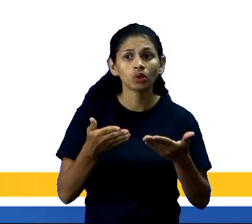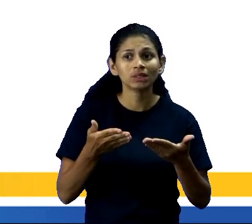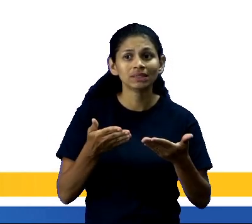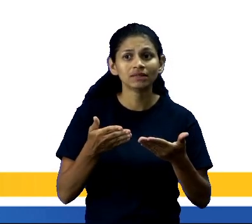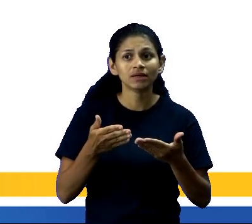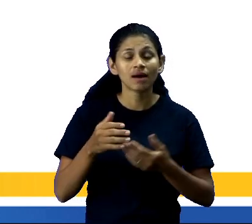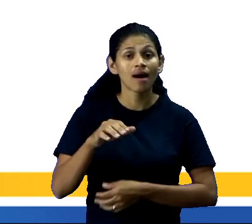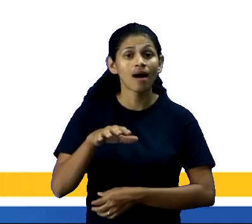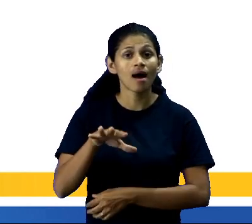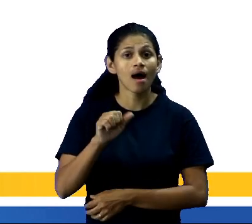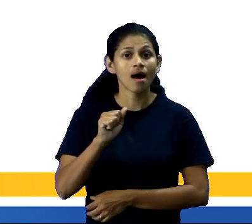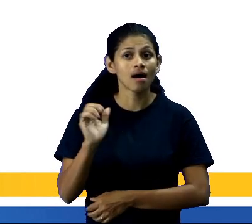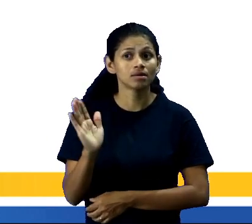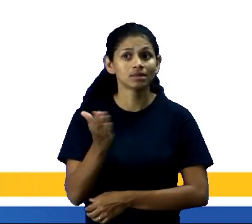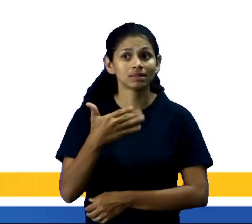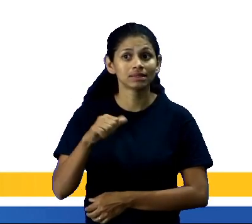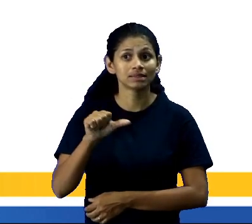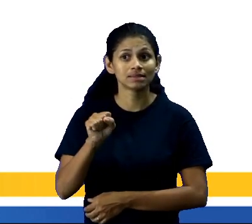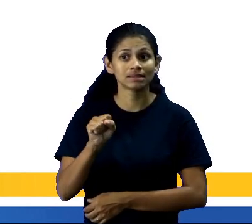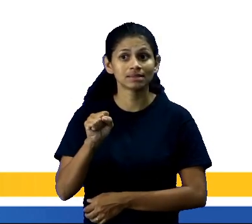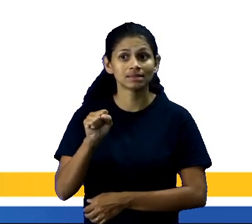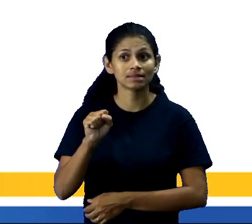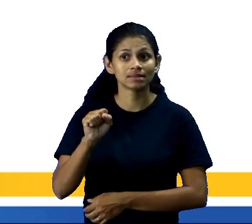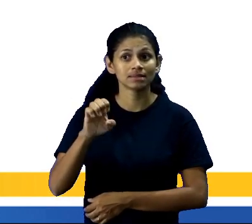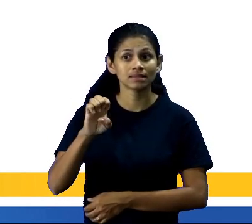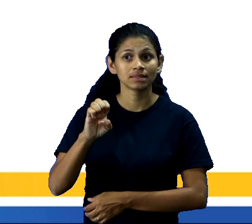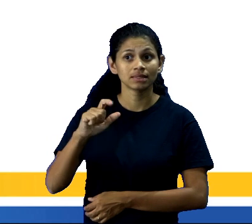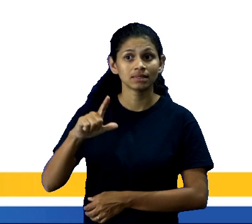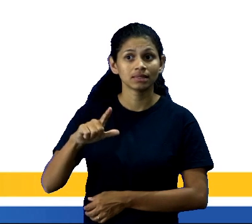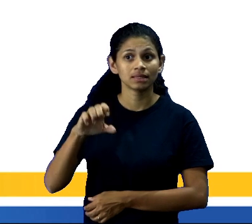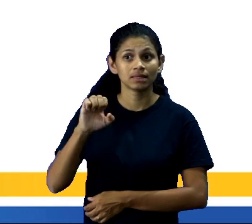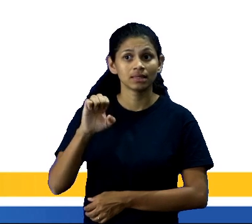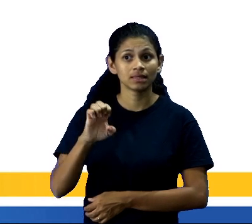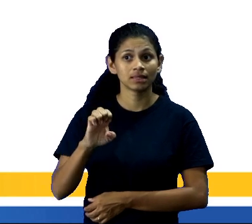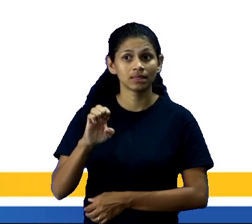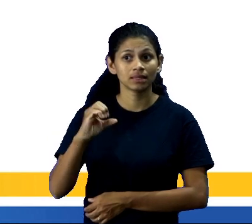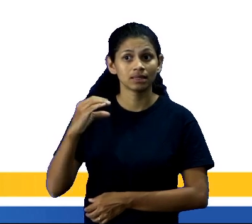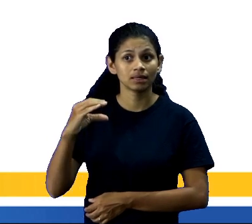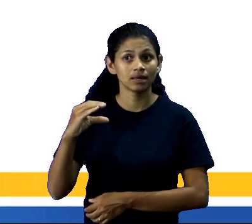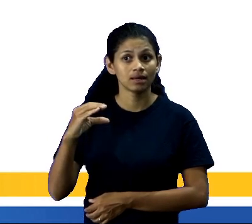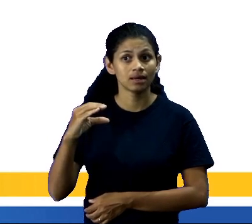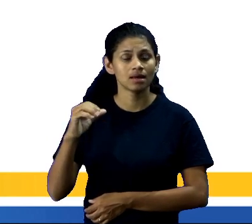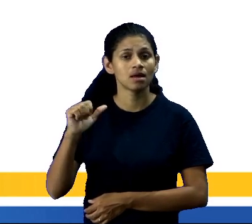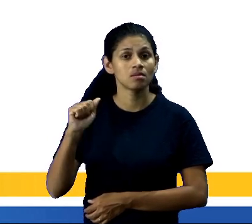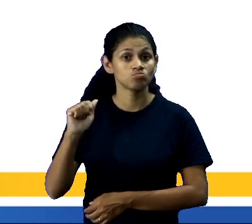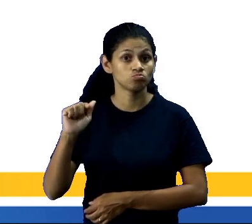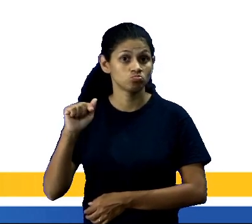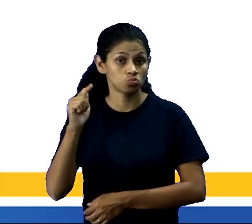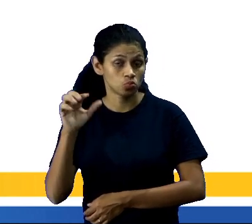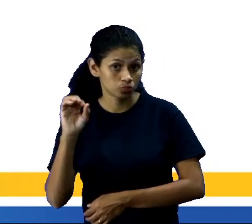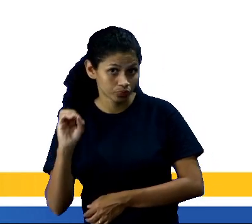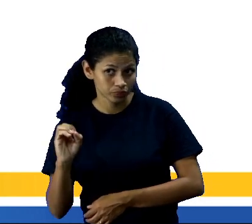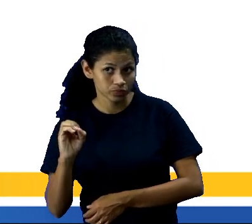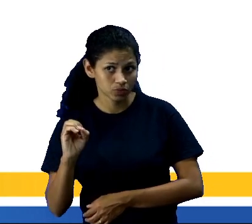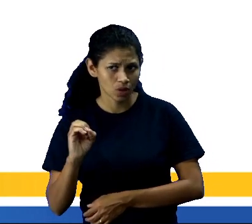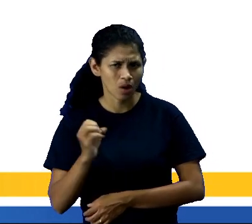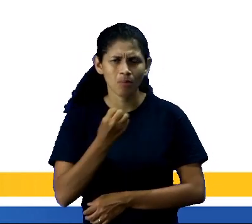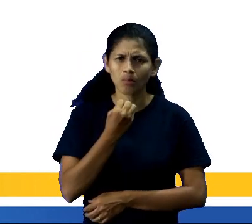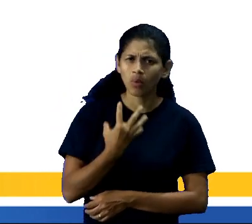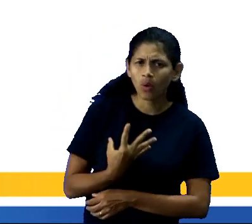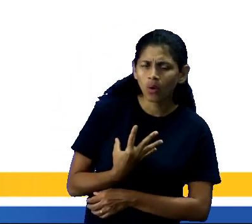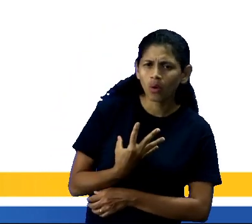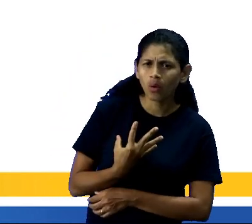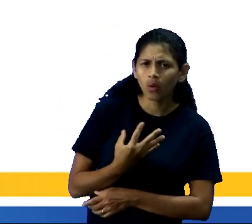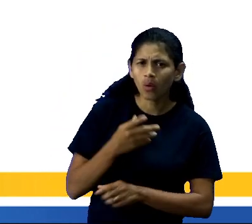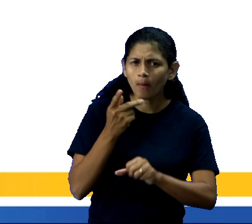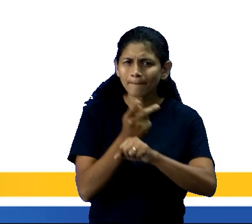Cass. Né? Quero verificar quanto de avaliação tem, quantas estrelas, se esse livro é bom, tá todo mundo lendo. Então,